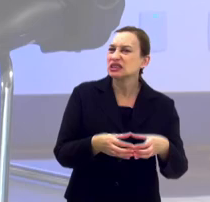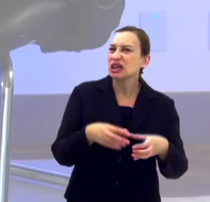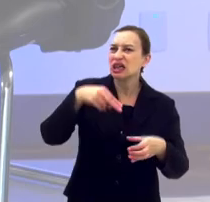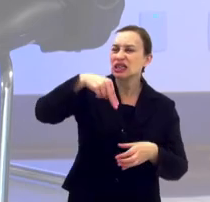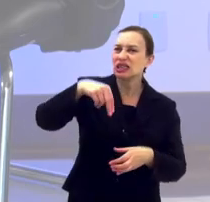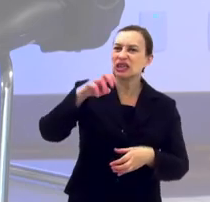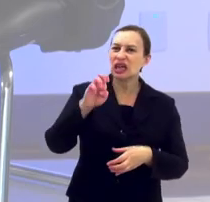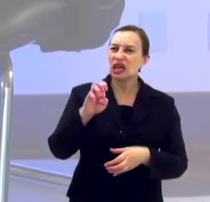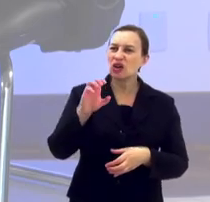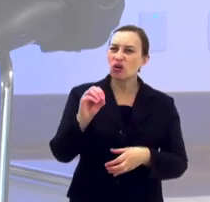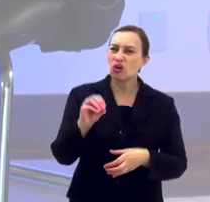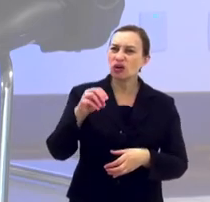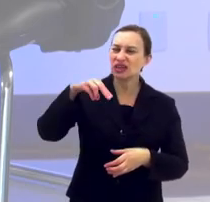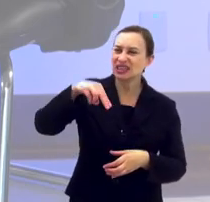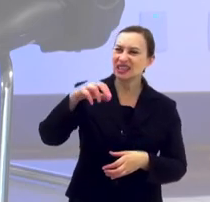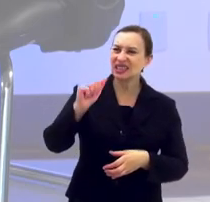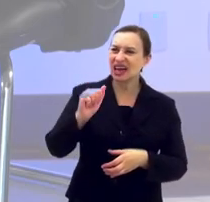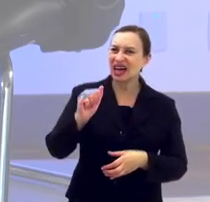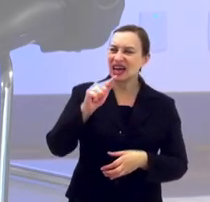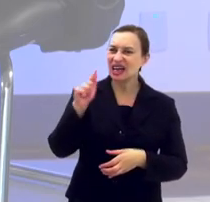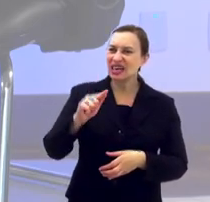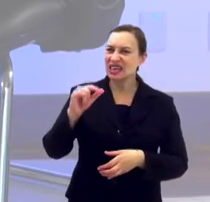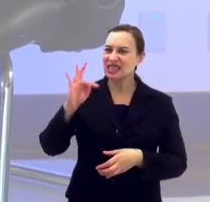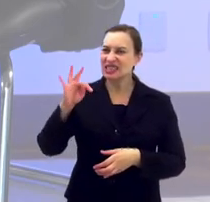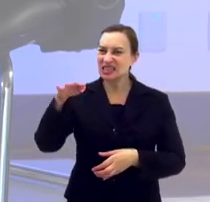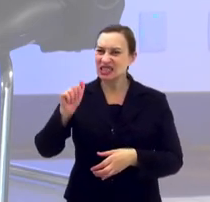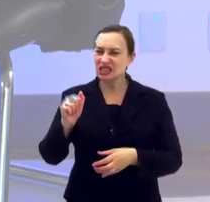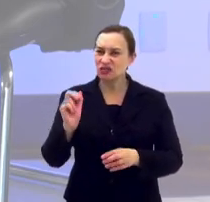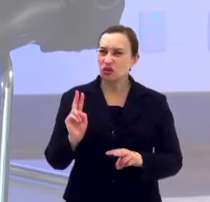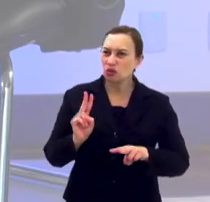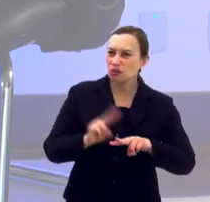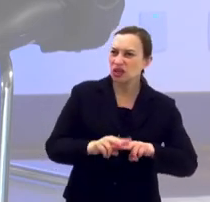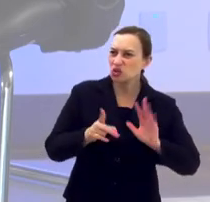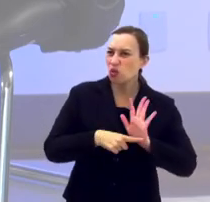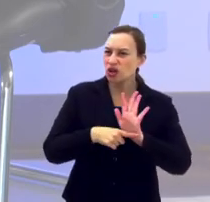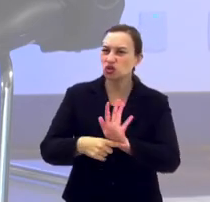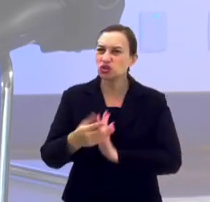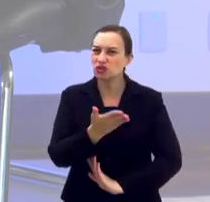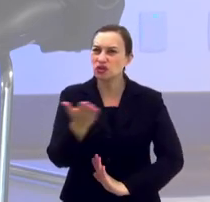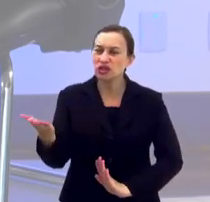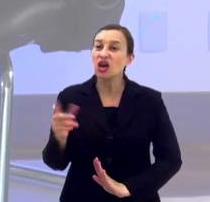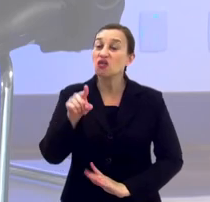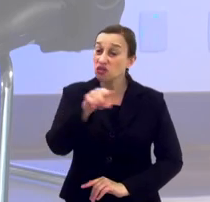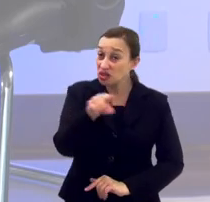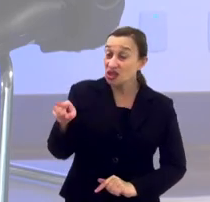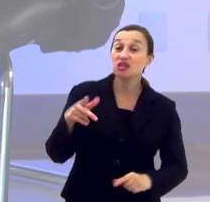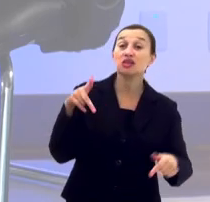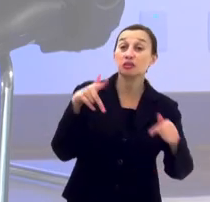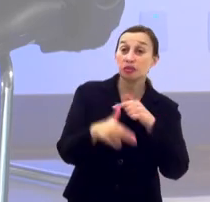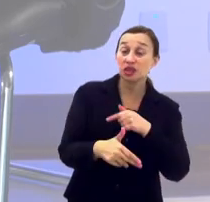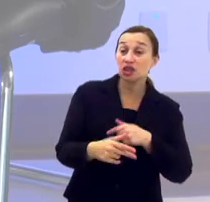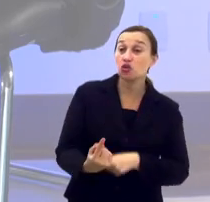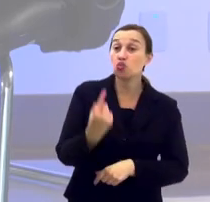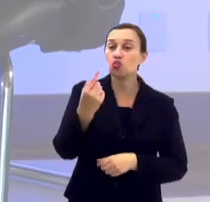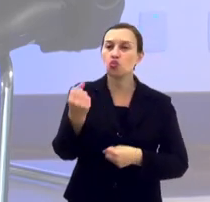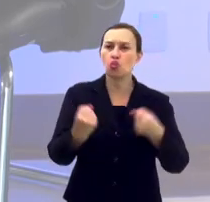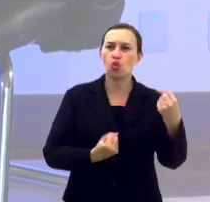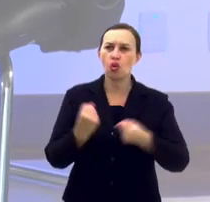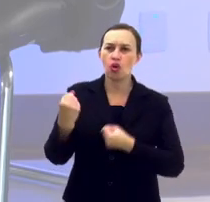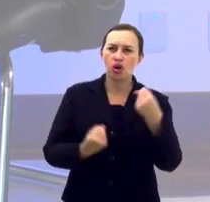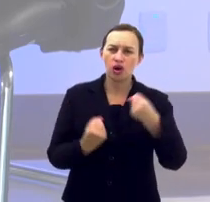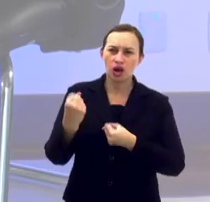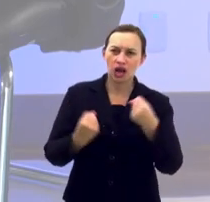Neonazista aí. neonazista e foram presos com a ajuda de vocês. Vocês já impediram um